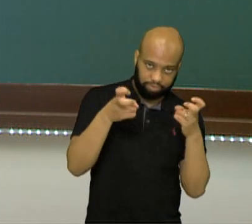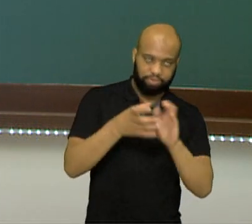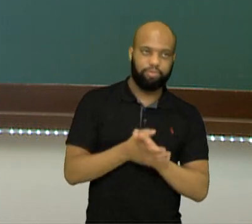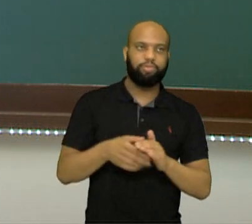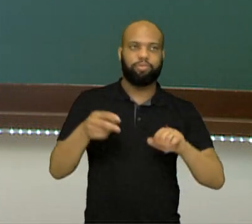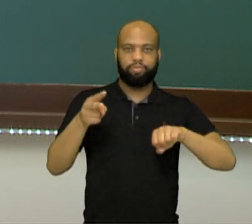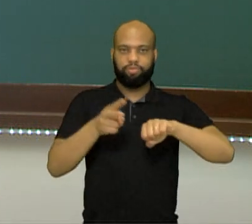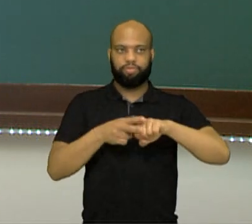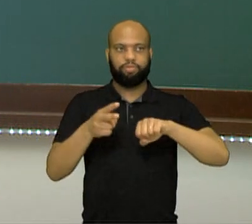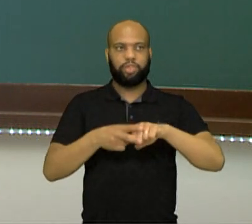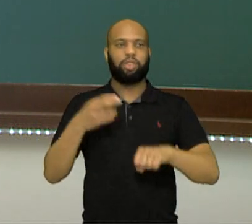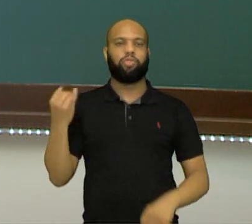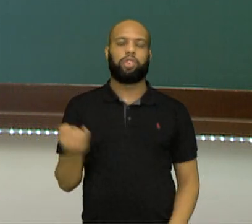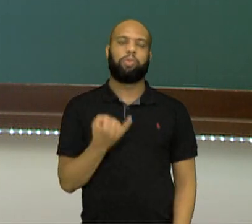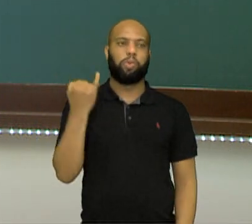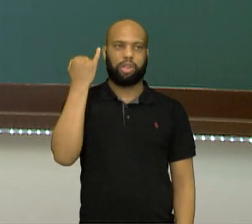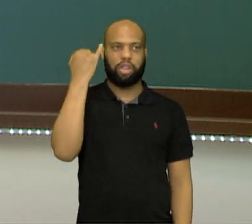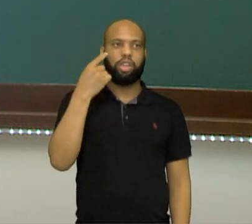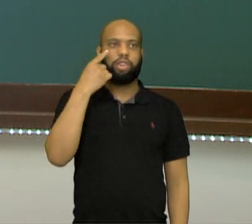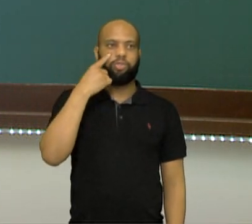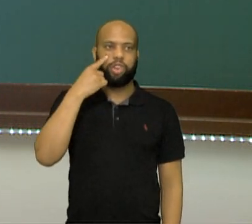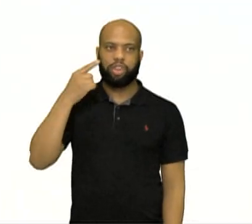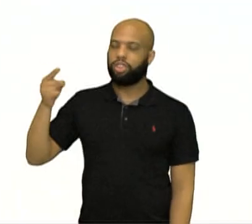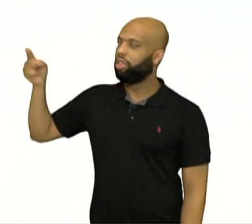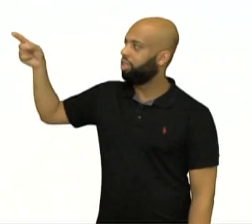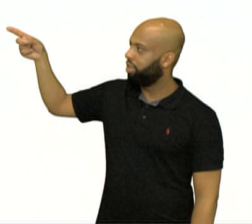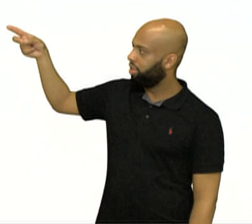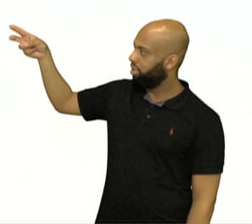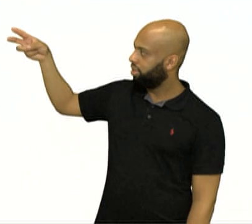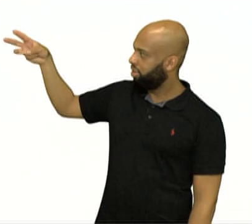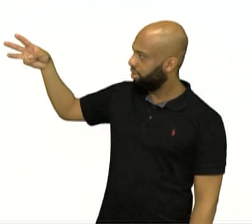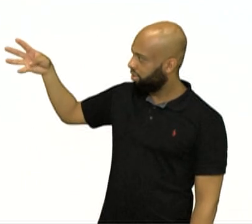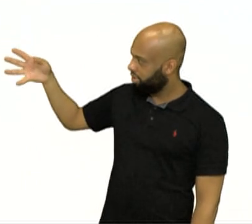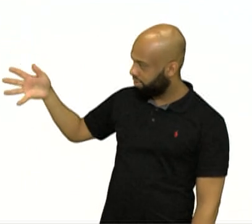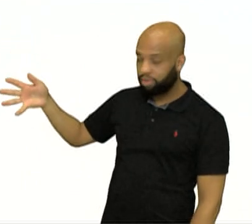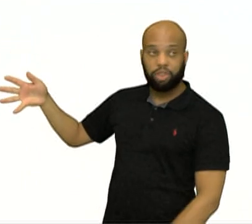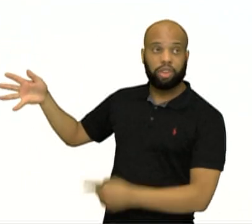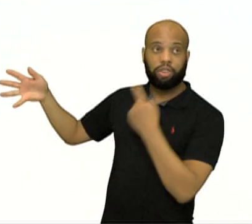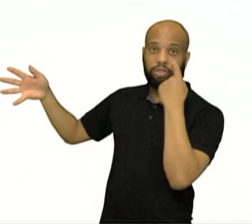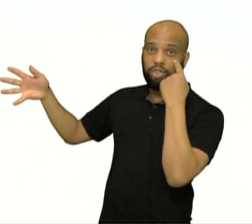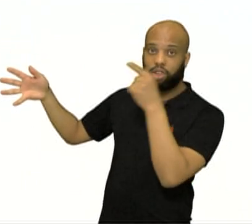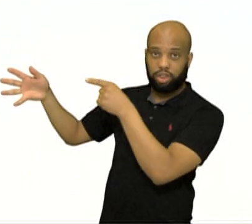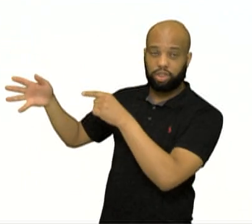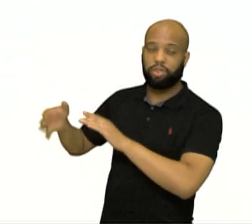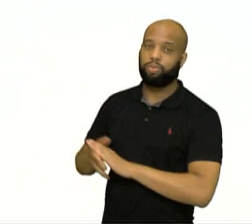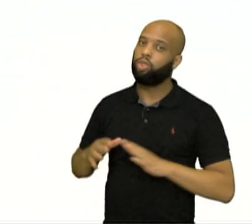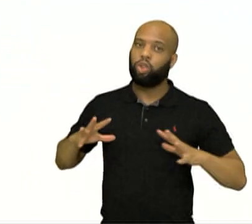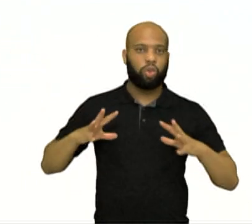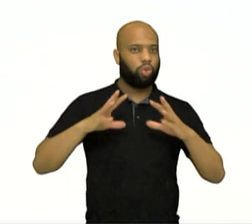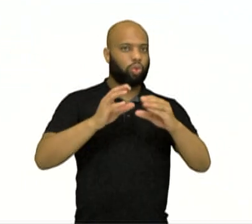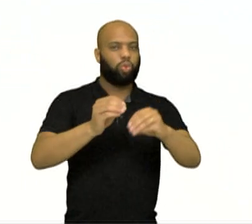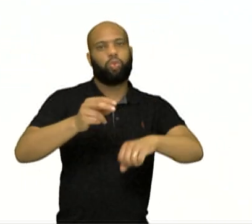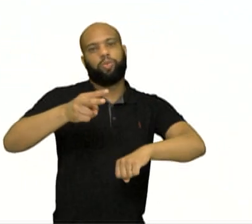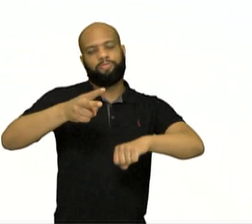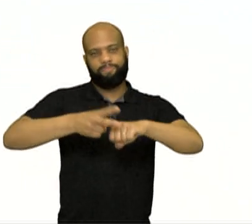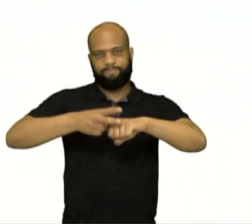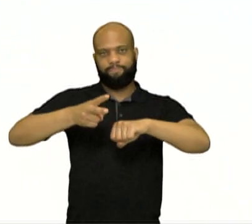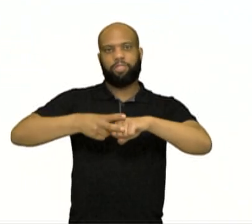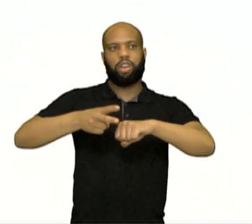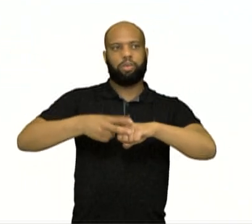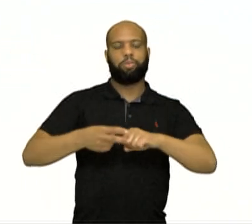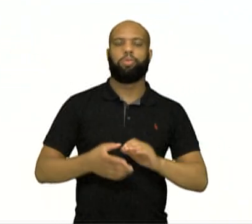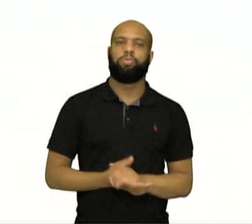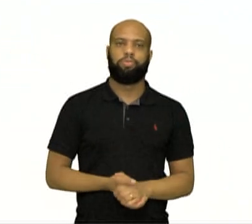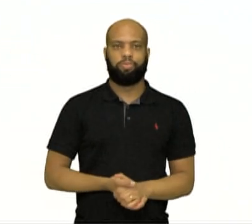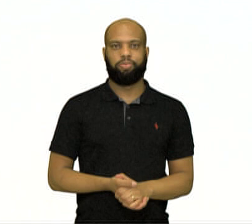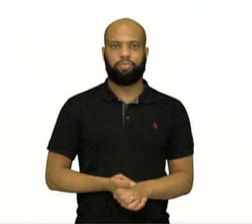é importante? Observem estes enunciados que nós temos aqui. Veja lá. Vim, vi, venci, bobeou,